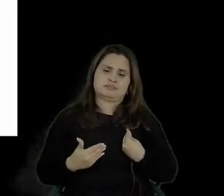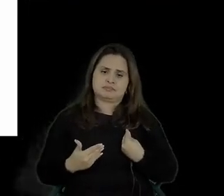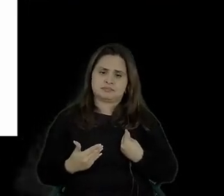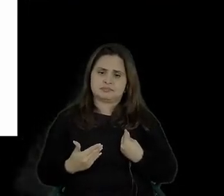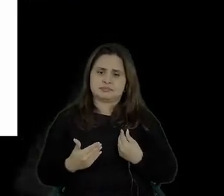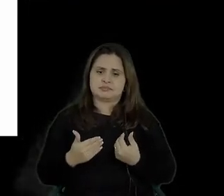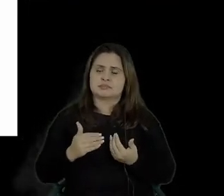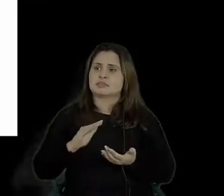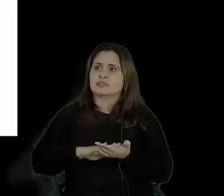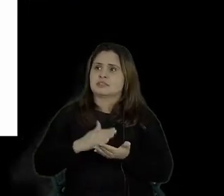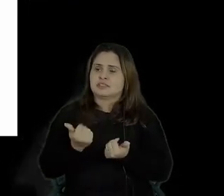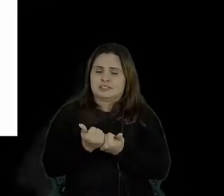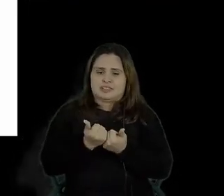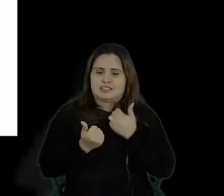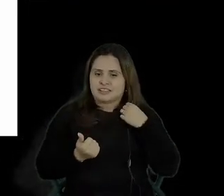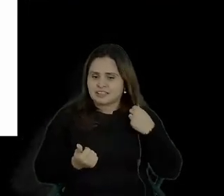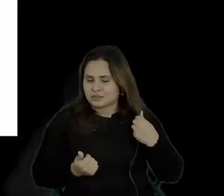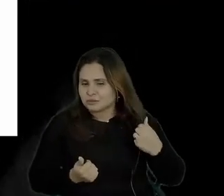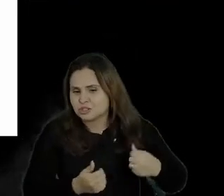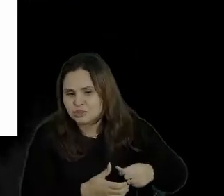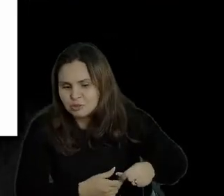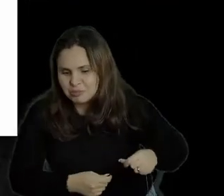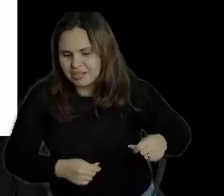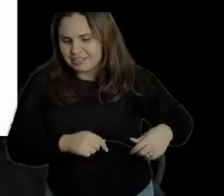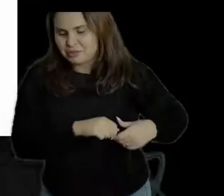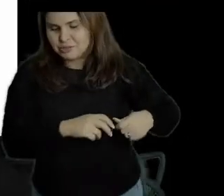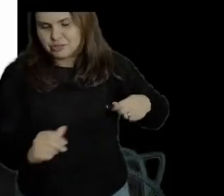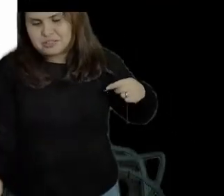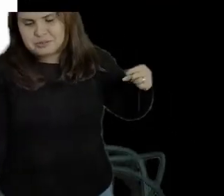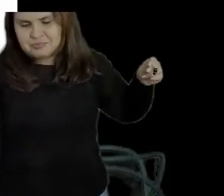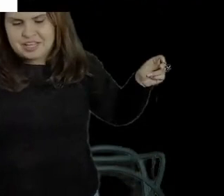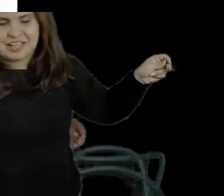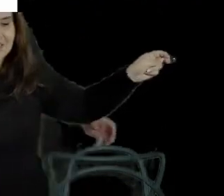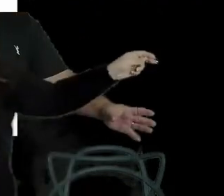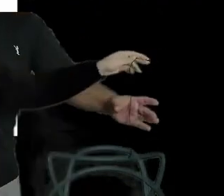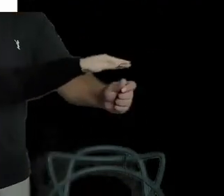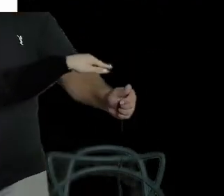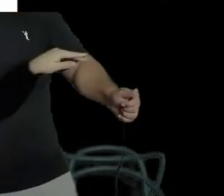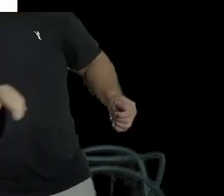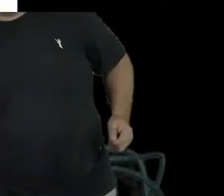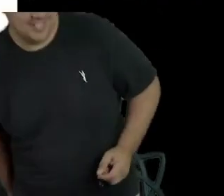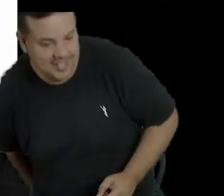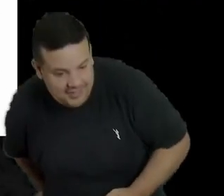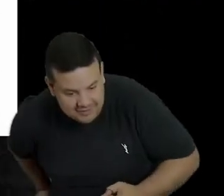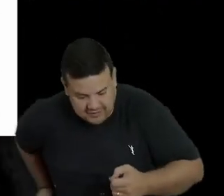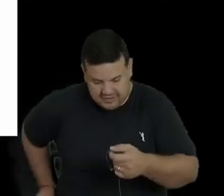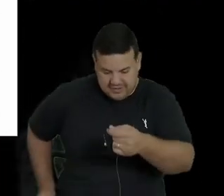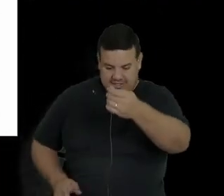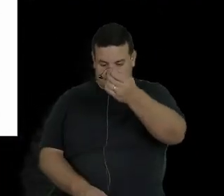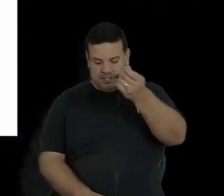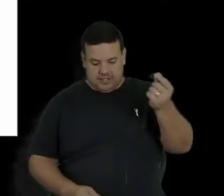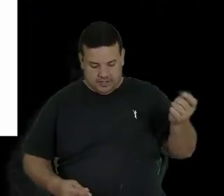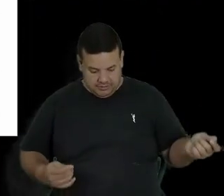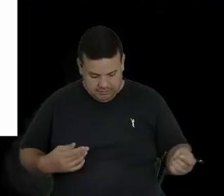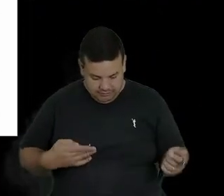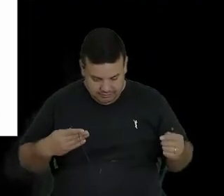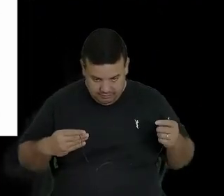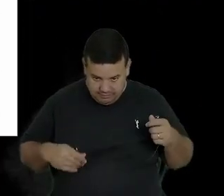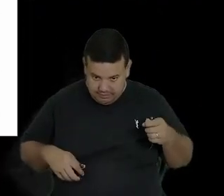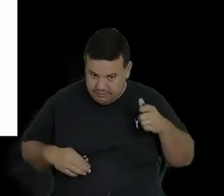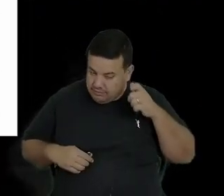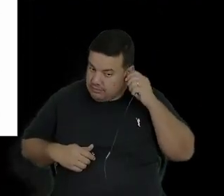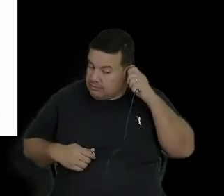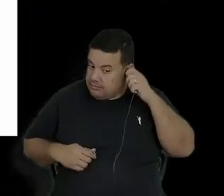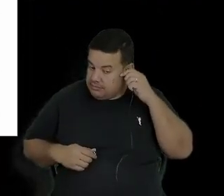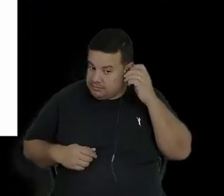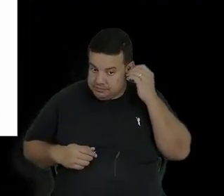Eu não posso dar mais nada do que eu já estou dando. Eu trabalho 10 horas por dia na iniciativa privada e o resto do meu horário é para estudar. Os